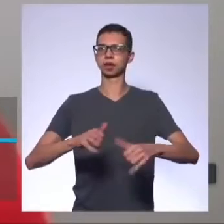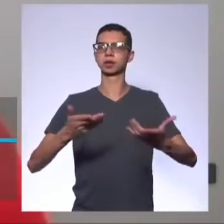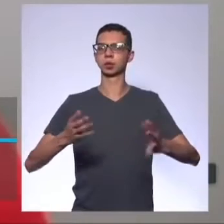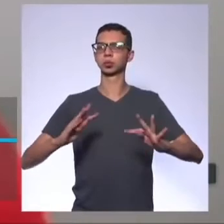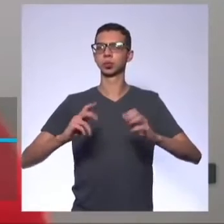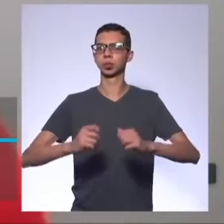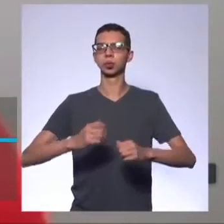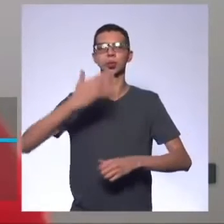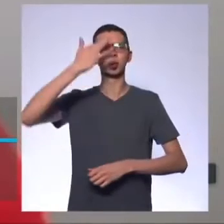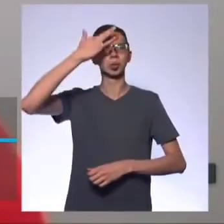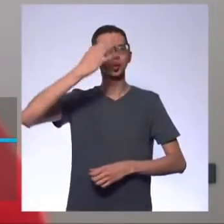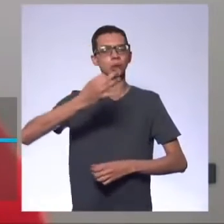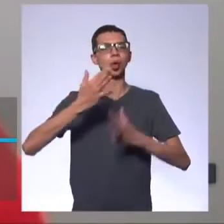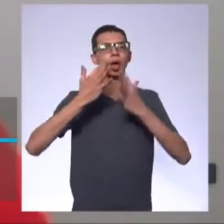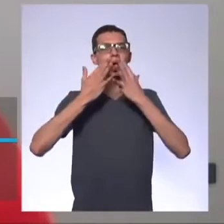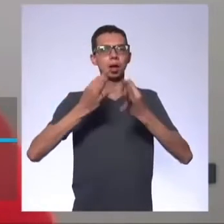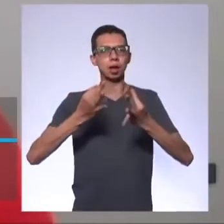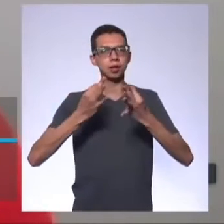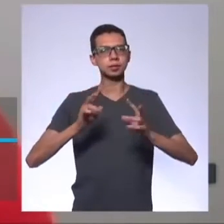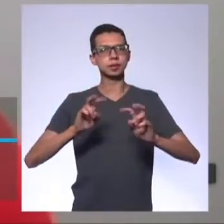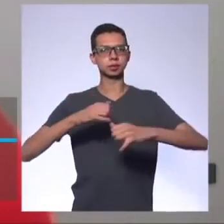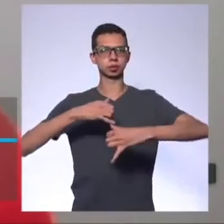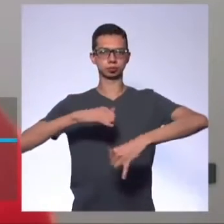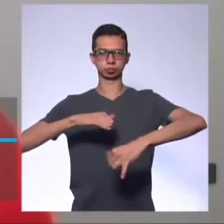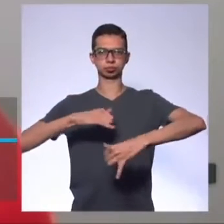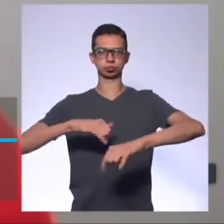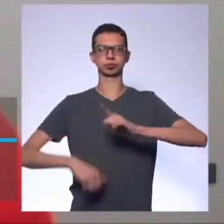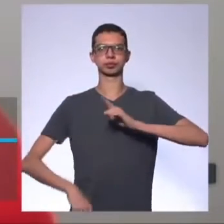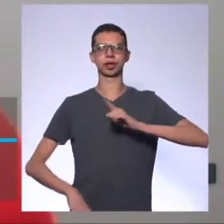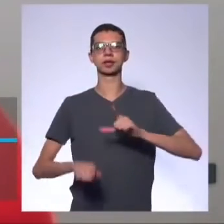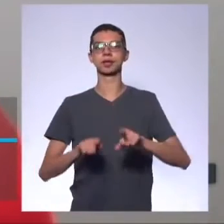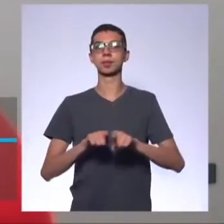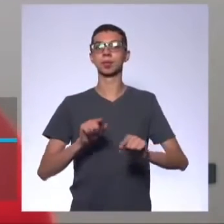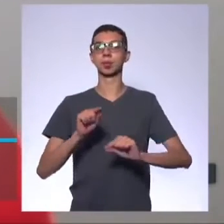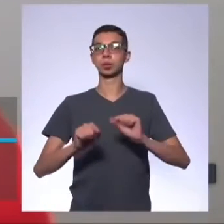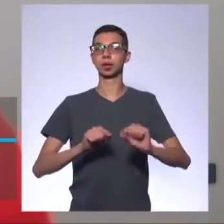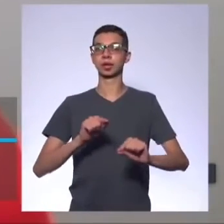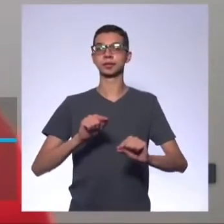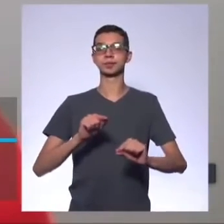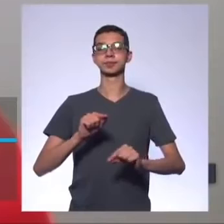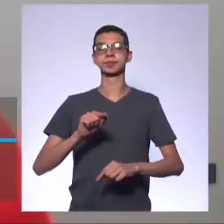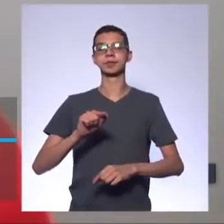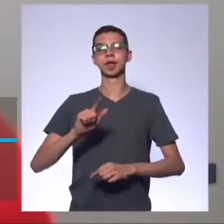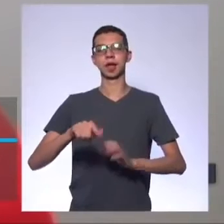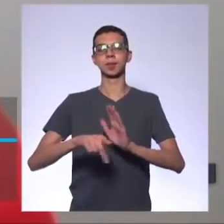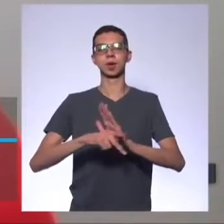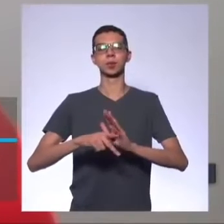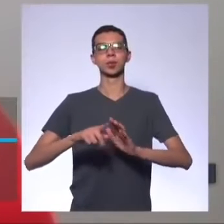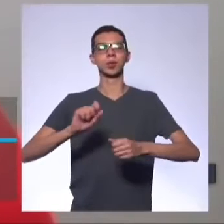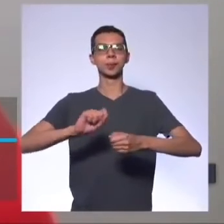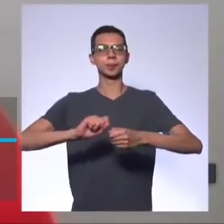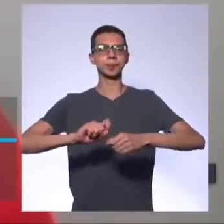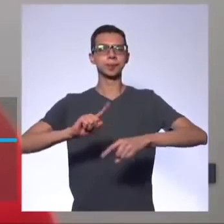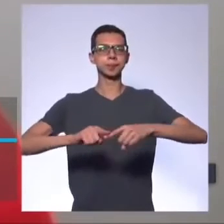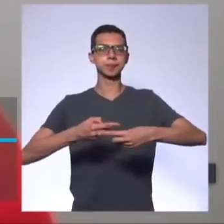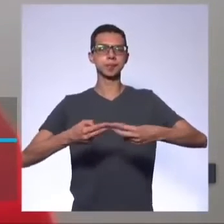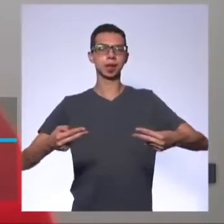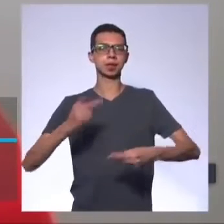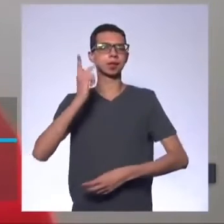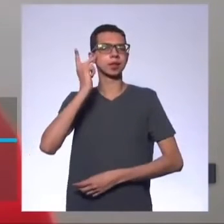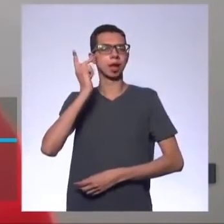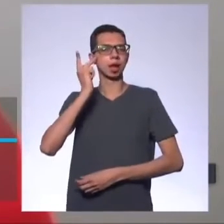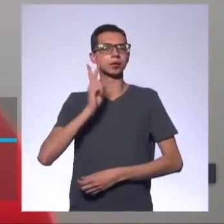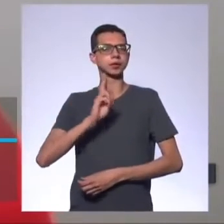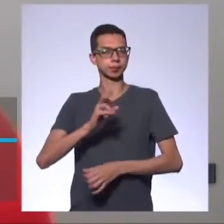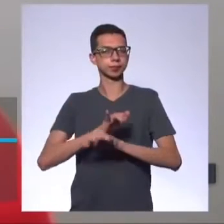fontes renováveis de energia. E um dos recursos naturais que mais foi citado, posso destacar que